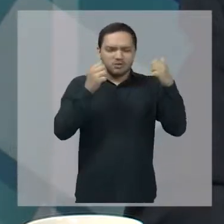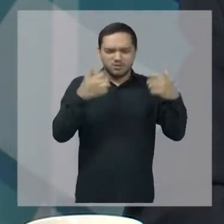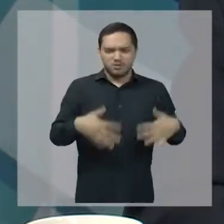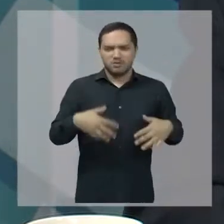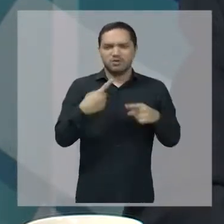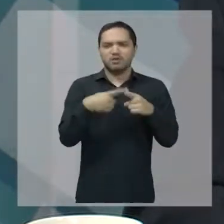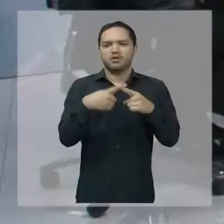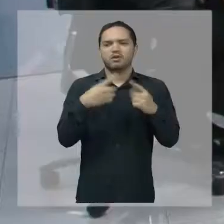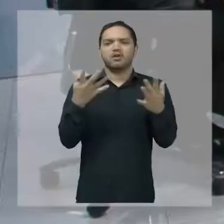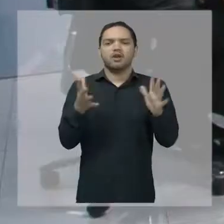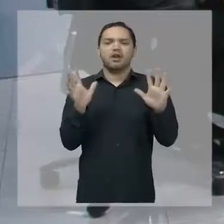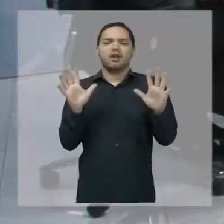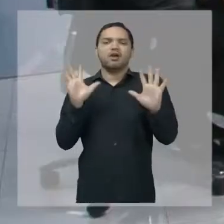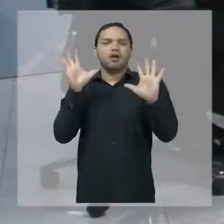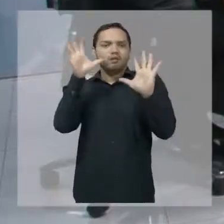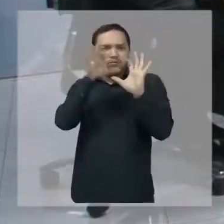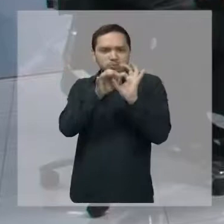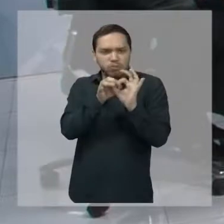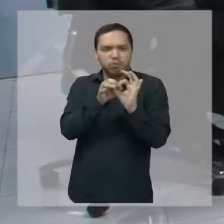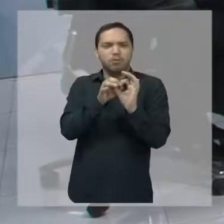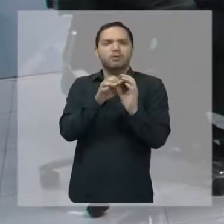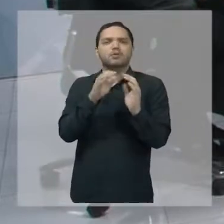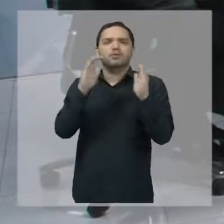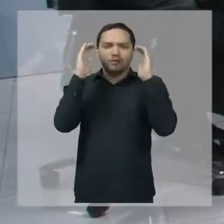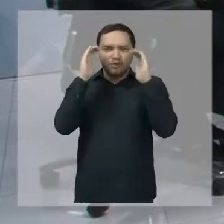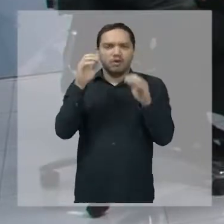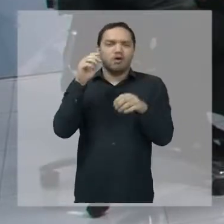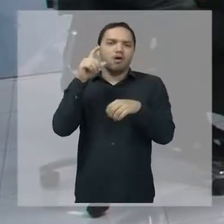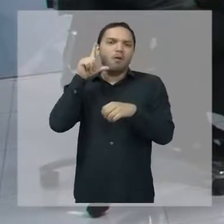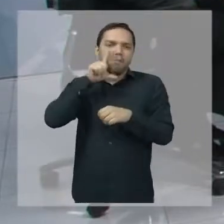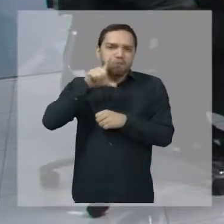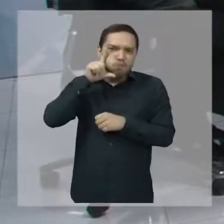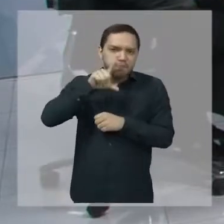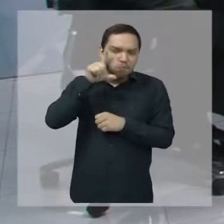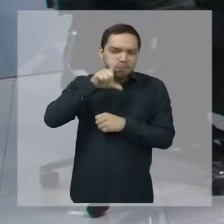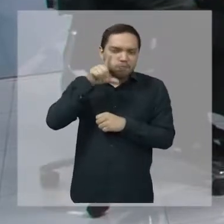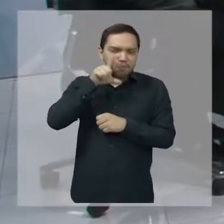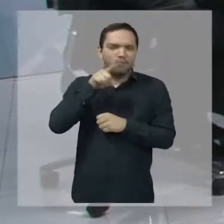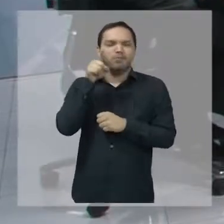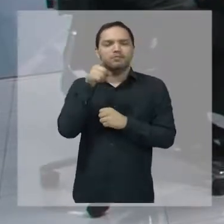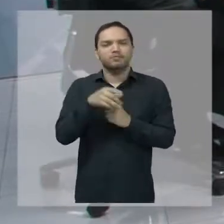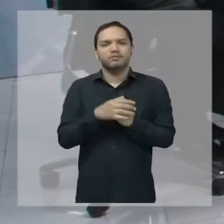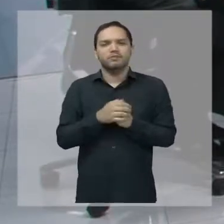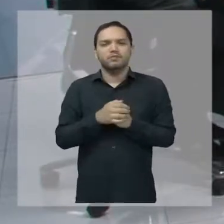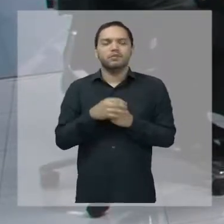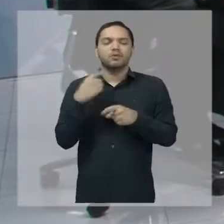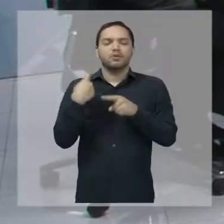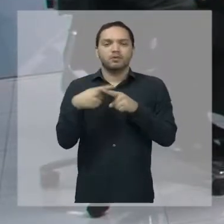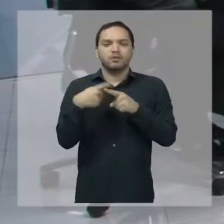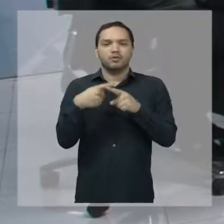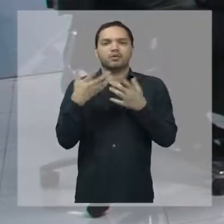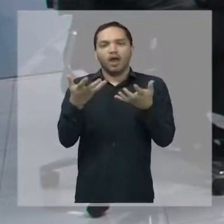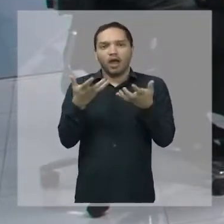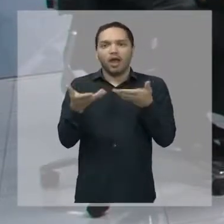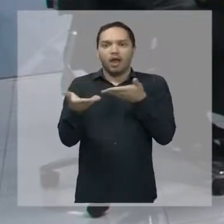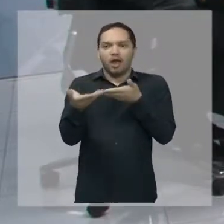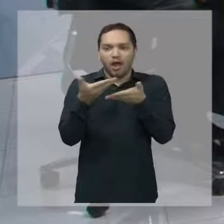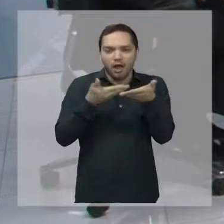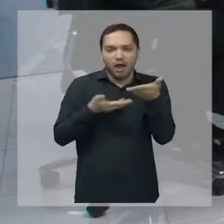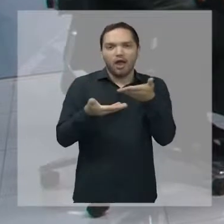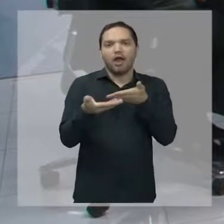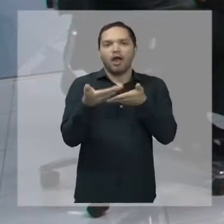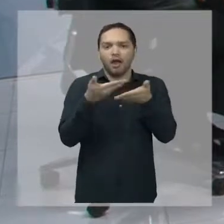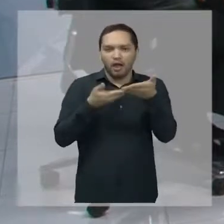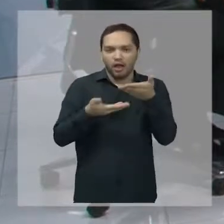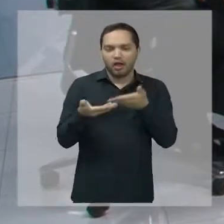acaba de dizer, se aliar incondicionalmente a um país, como no caso dos Estados Unidos, em detrimento das